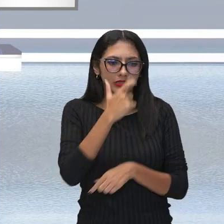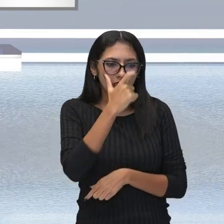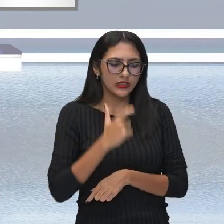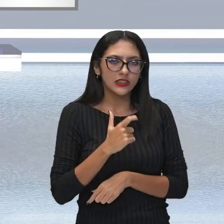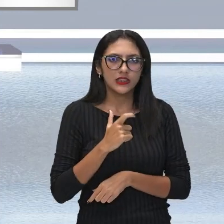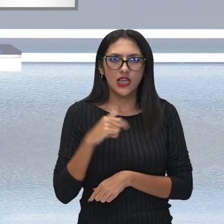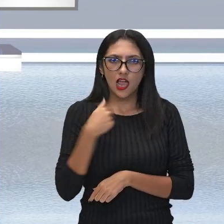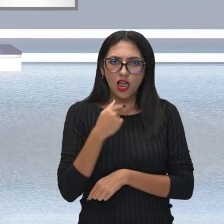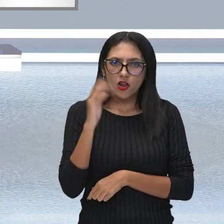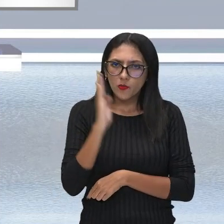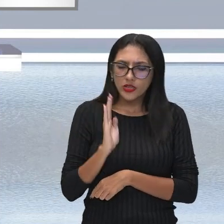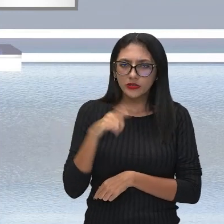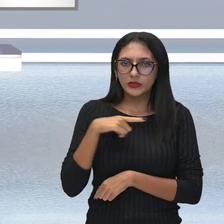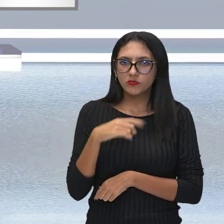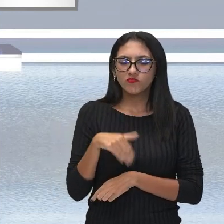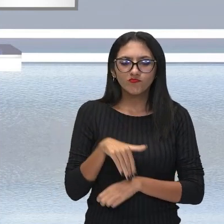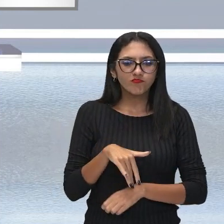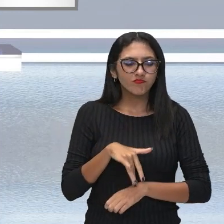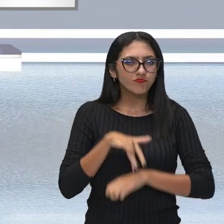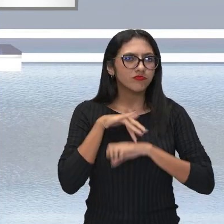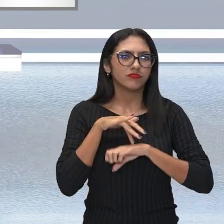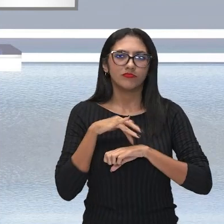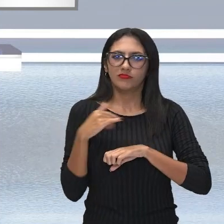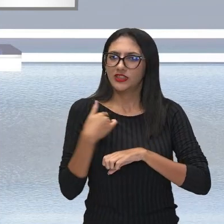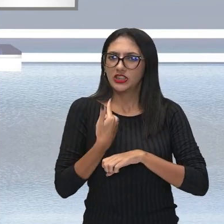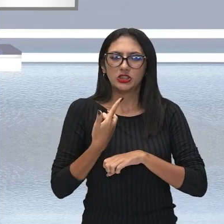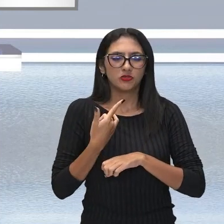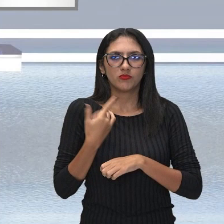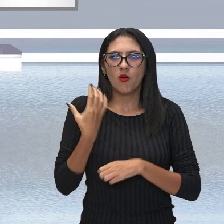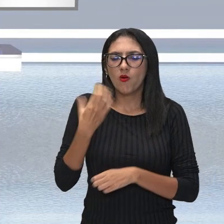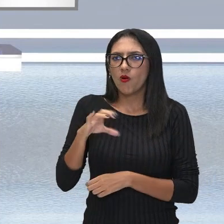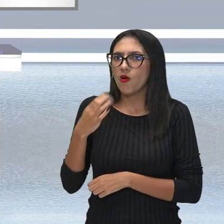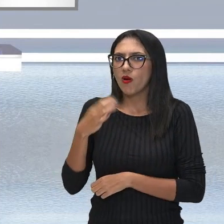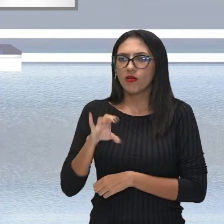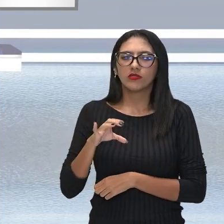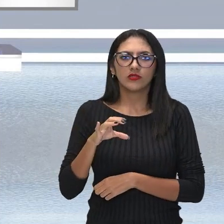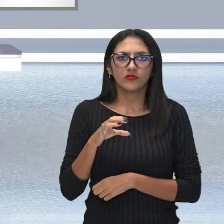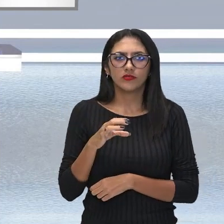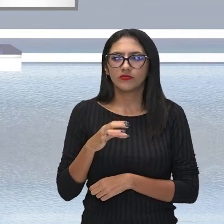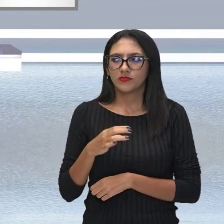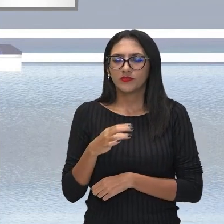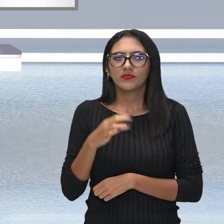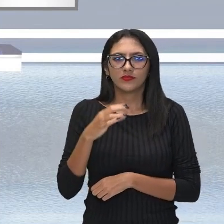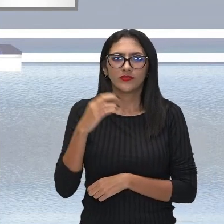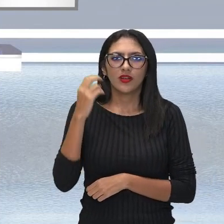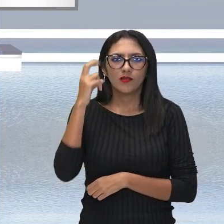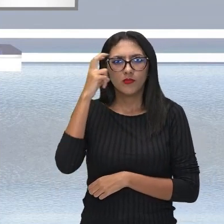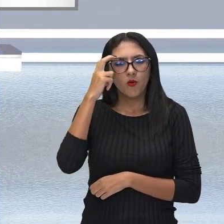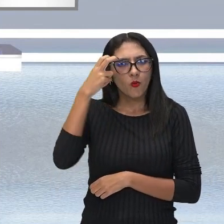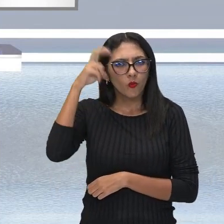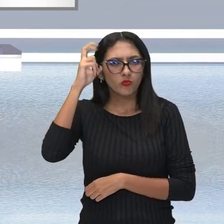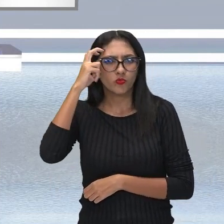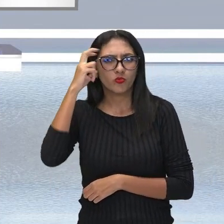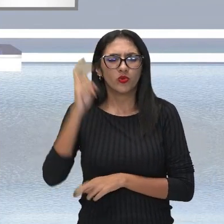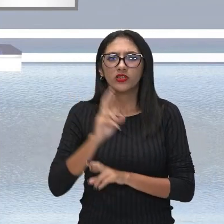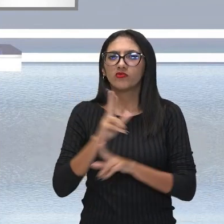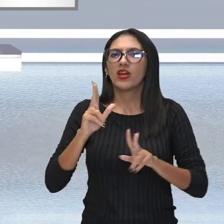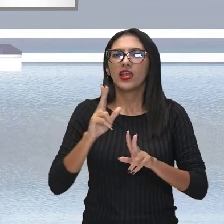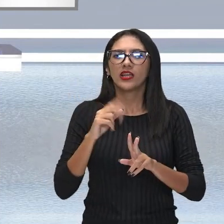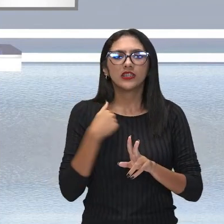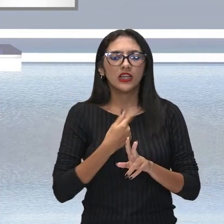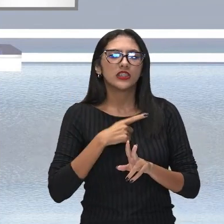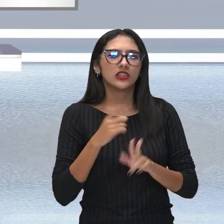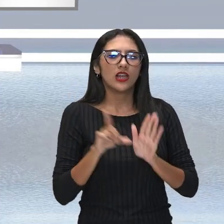parte da nossa cultura. Nós temos um direcionamento diferente, né? A gente tem uma lei que nos ampara, nós